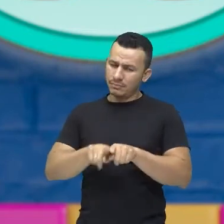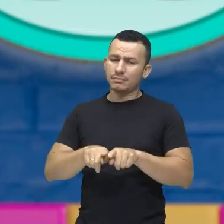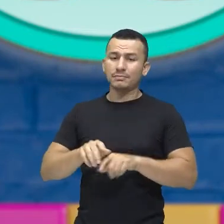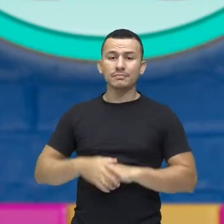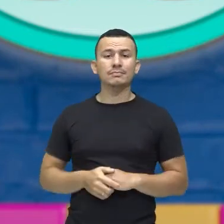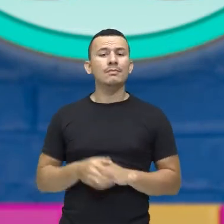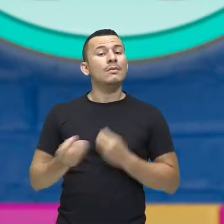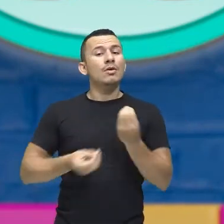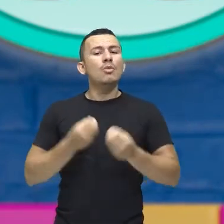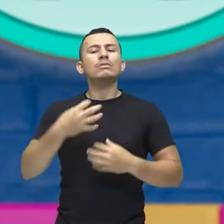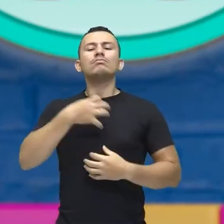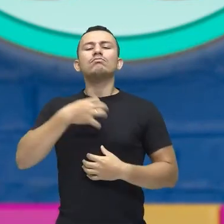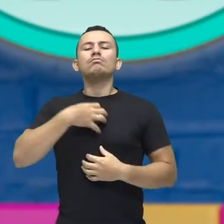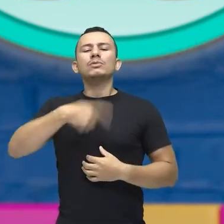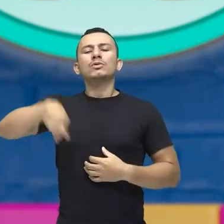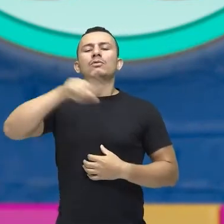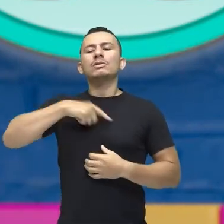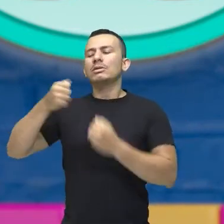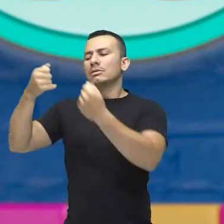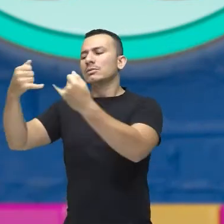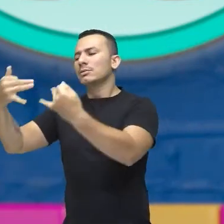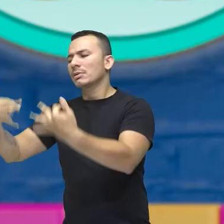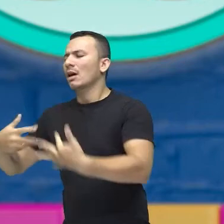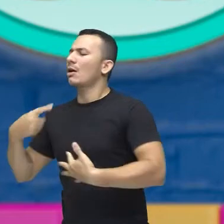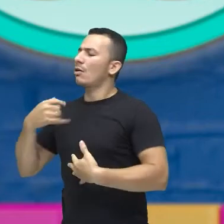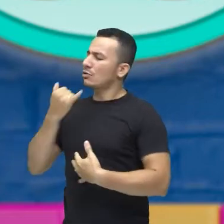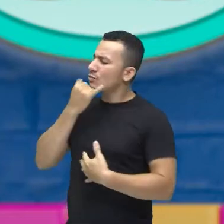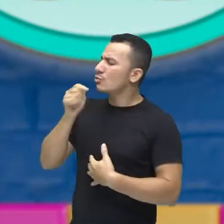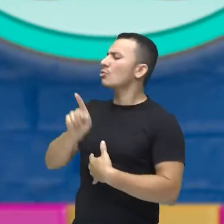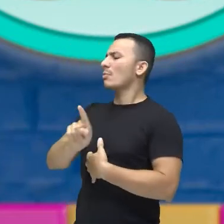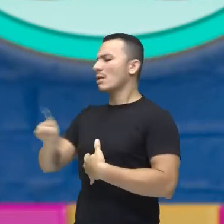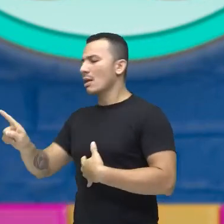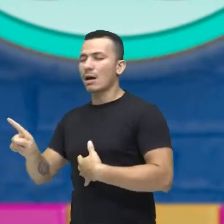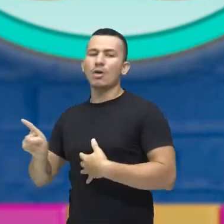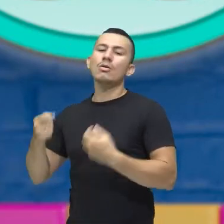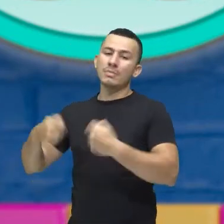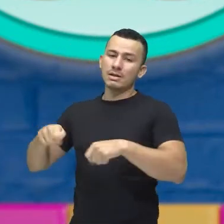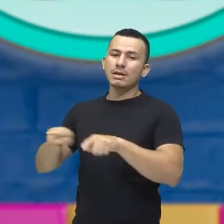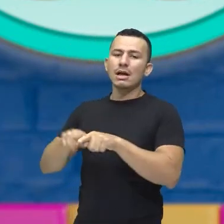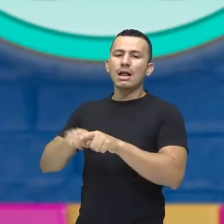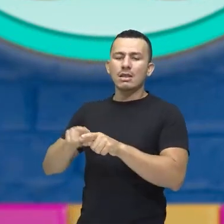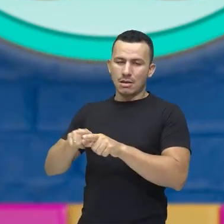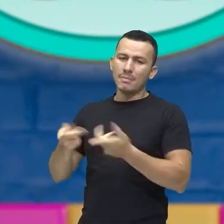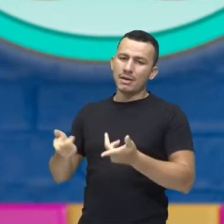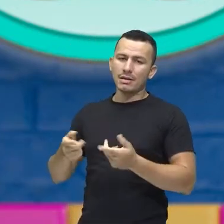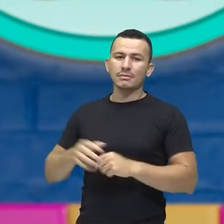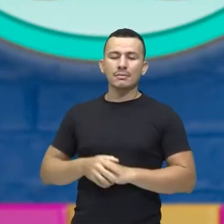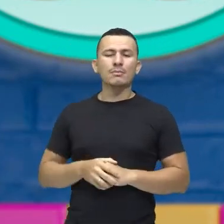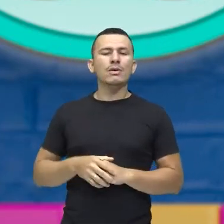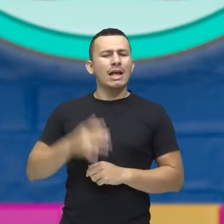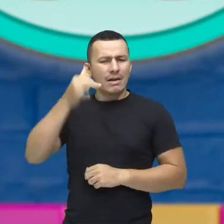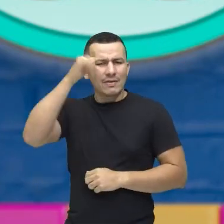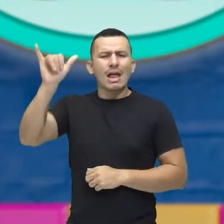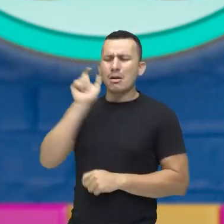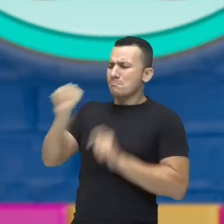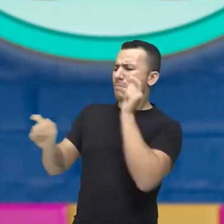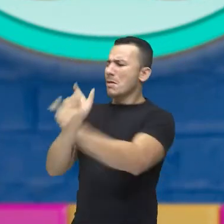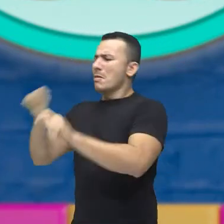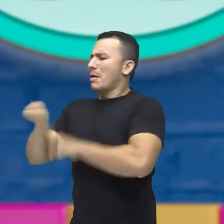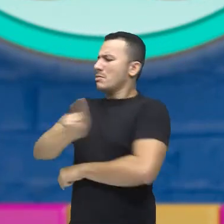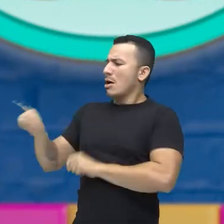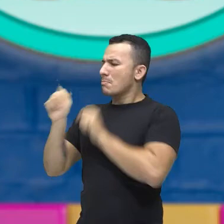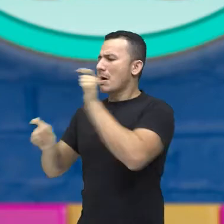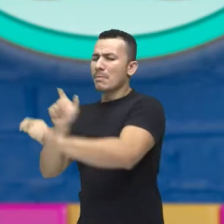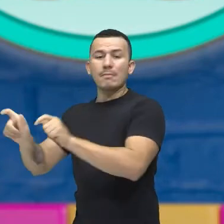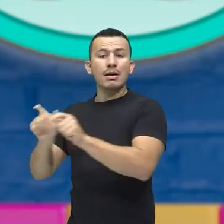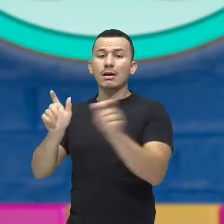formas e formas de falar. Então a gente vai trabalhar a partir das características do que a gente chama de conversação não violenta, né? Que é a